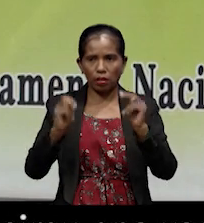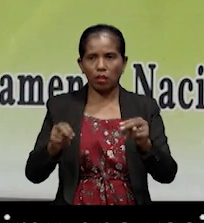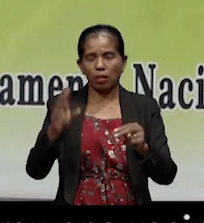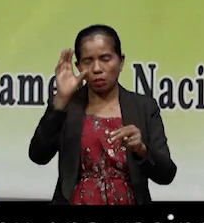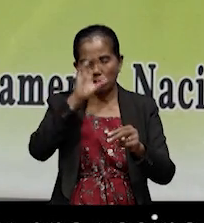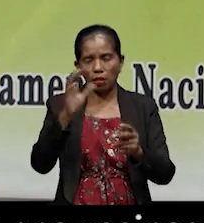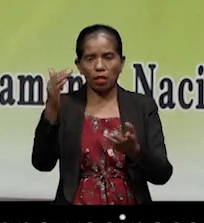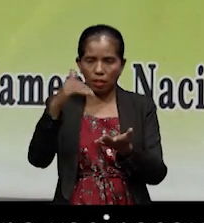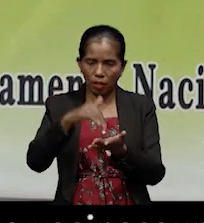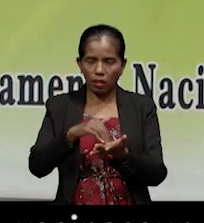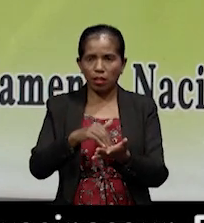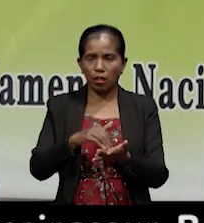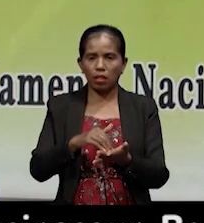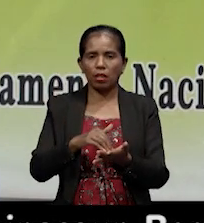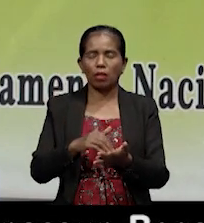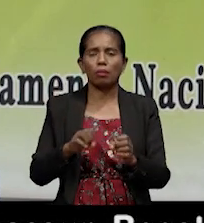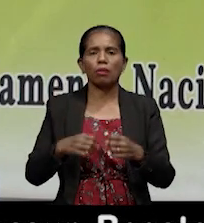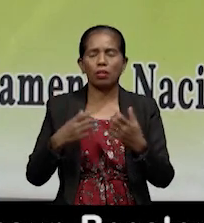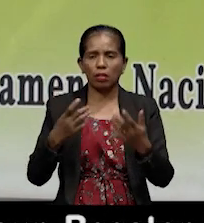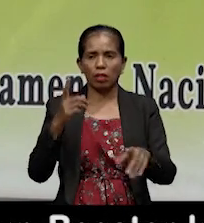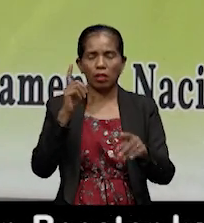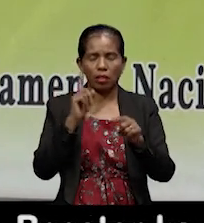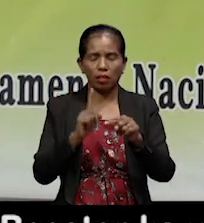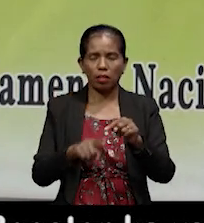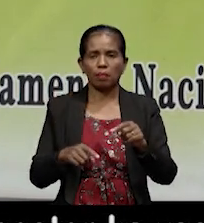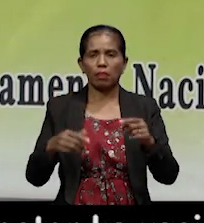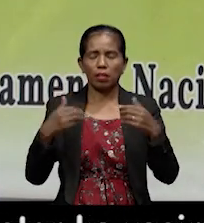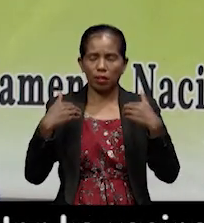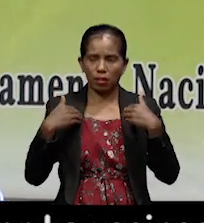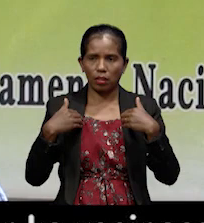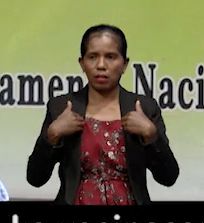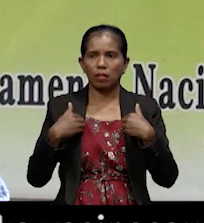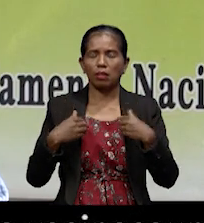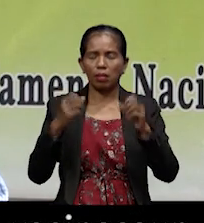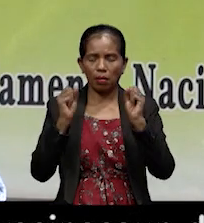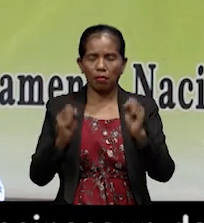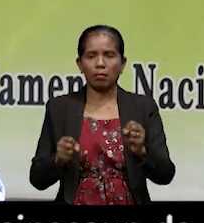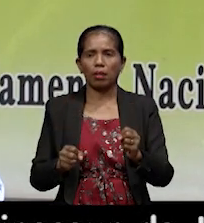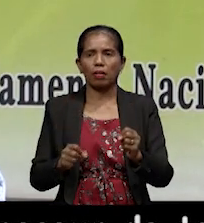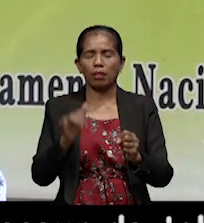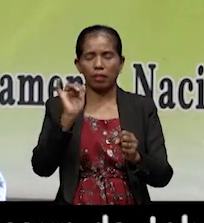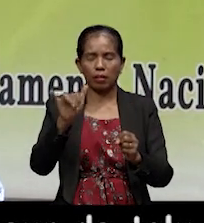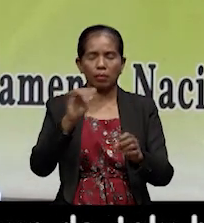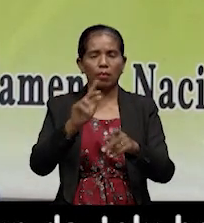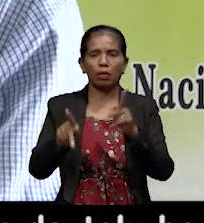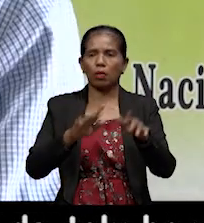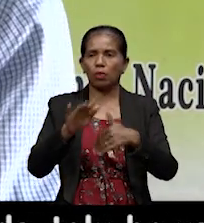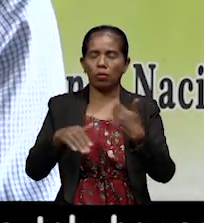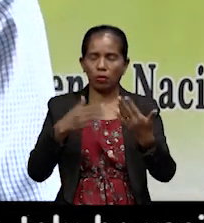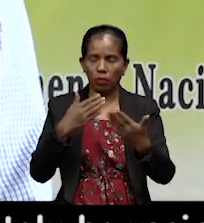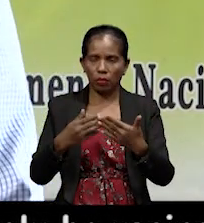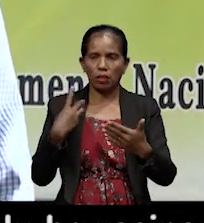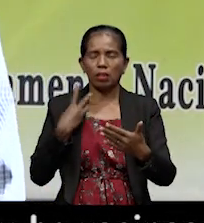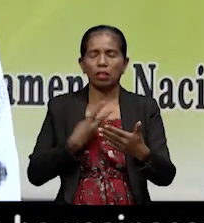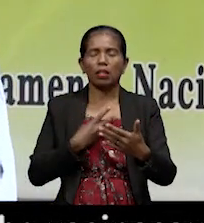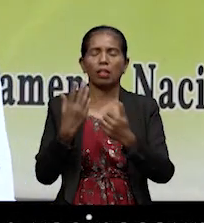fali boa tirakne ato ne per bela hamusu satisfação ba ema hototo ya raido ben dene hau